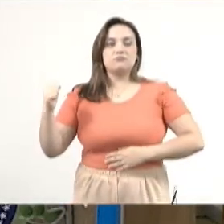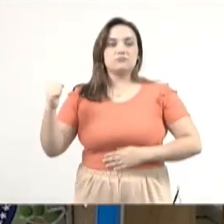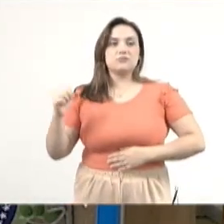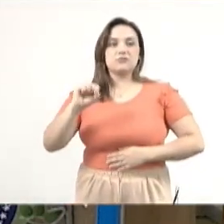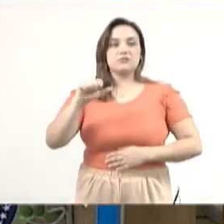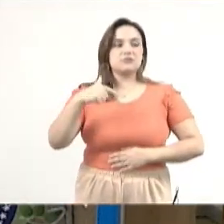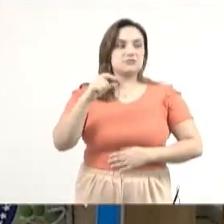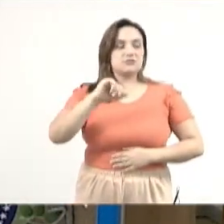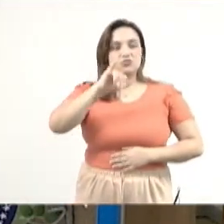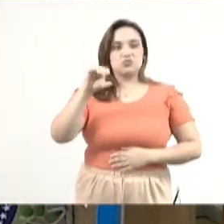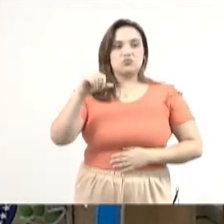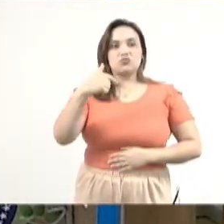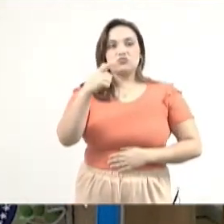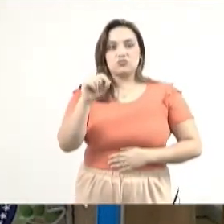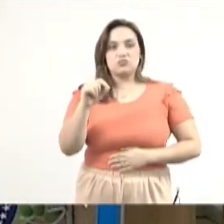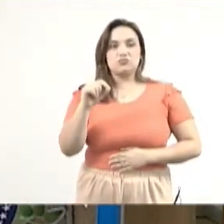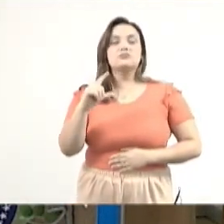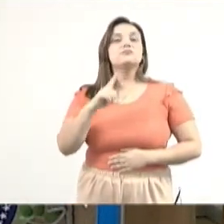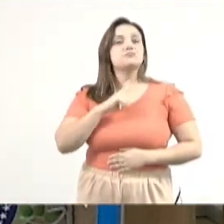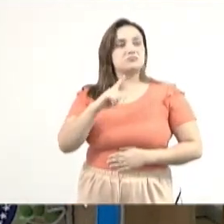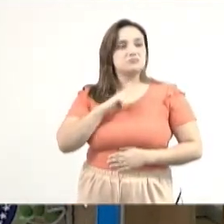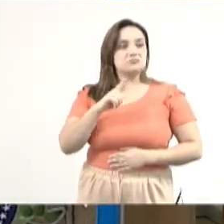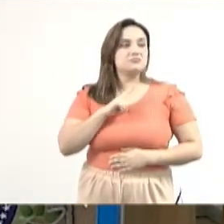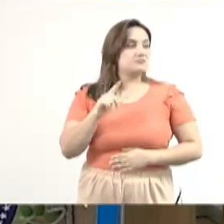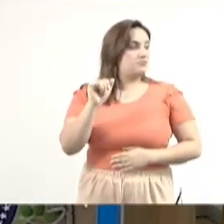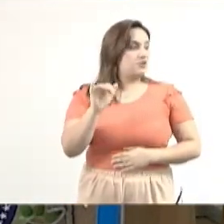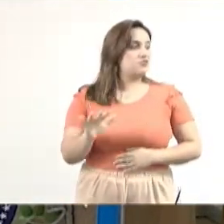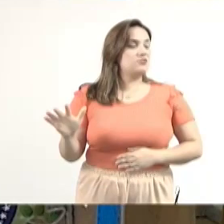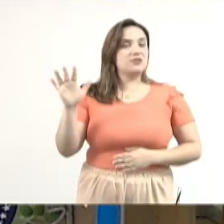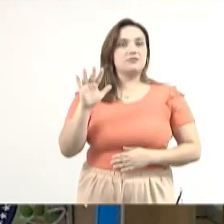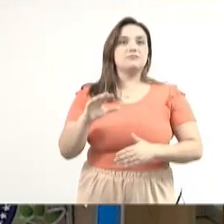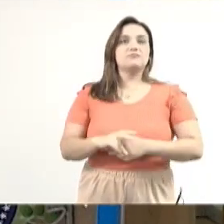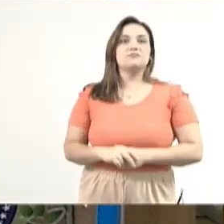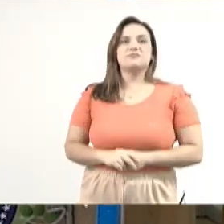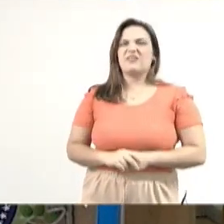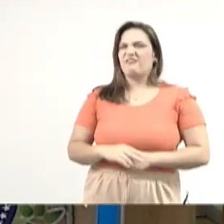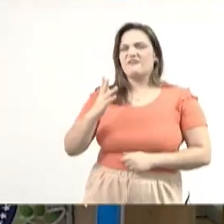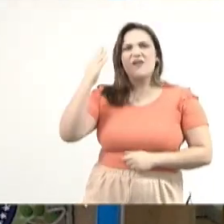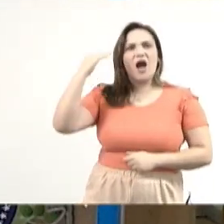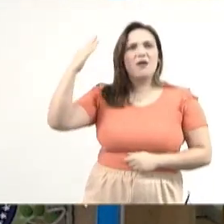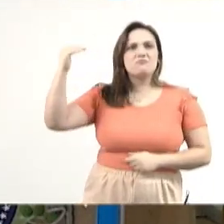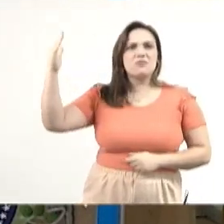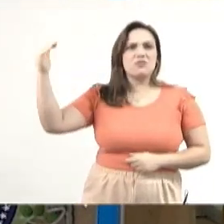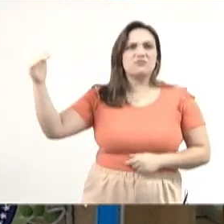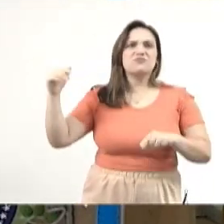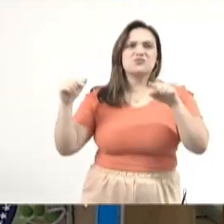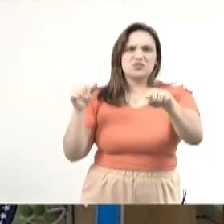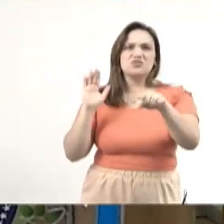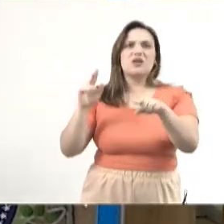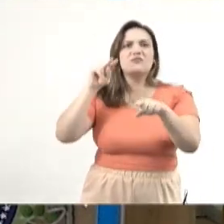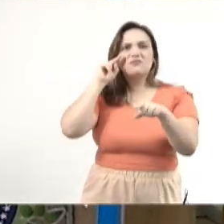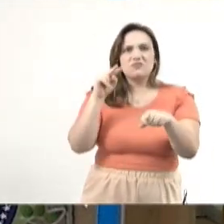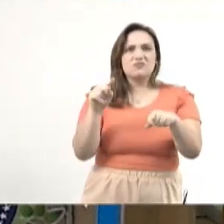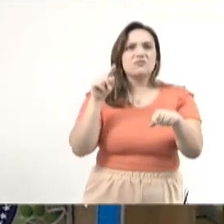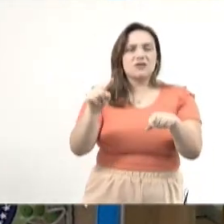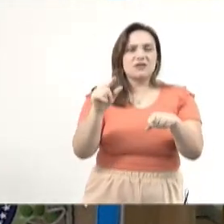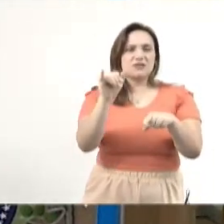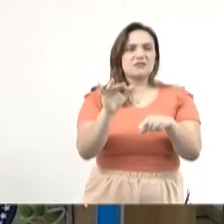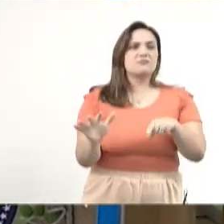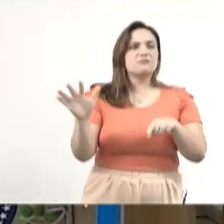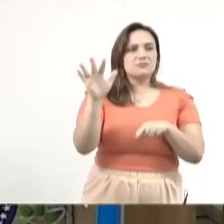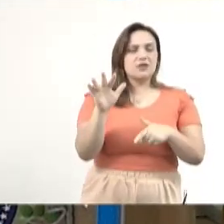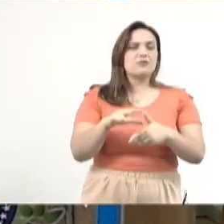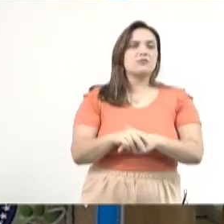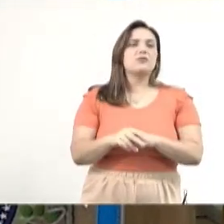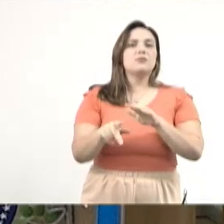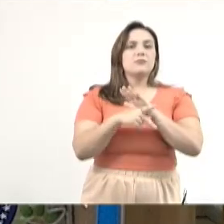gente tem uma imagem até aqui para mostrar no telão. Circulou muito essa imagem, muito provavelmente no fim de semana você já deve ter visto essa imagem também. A